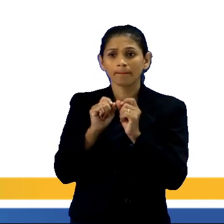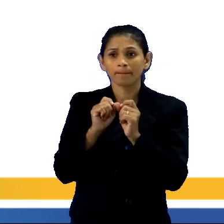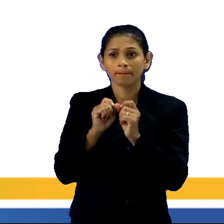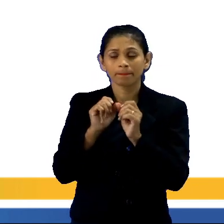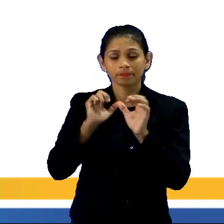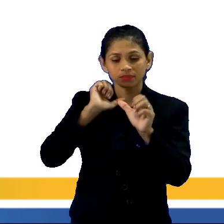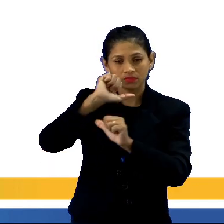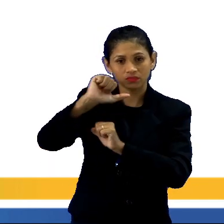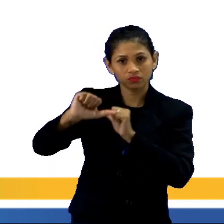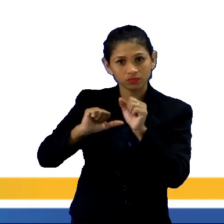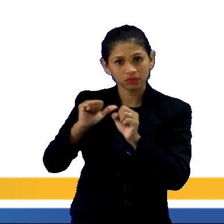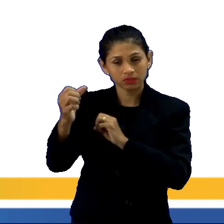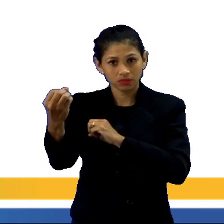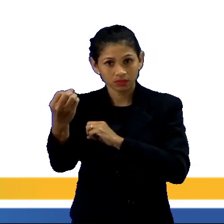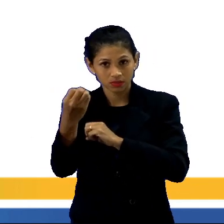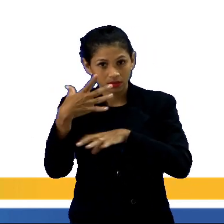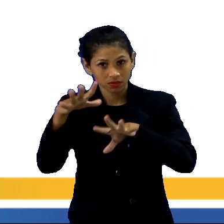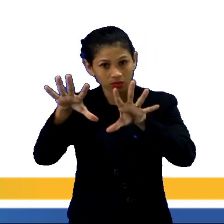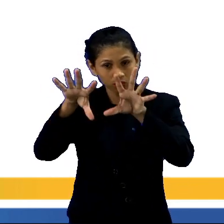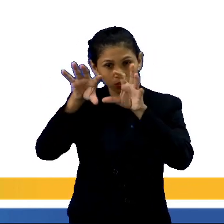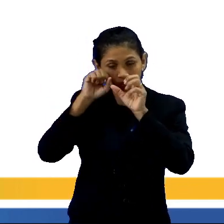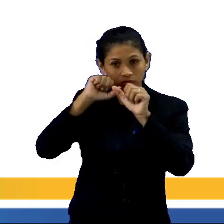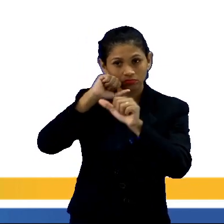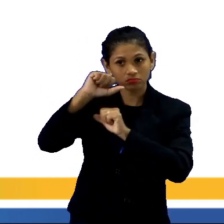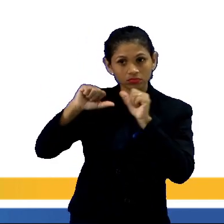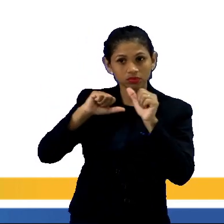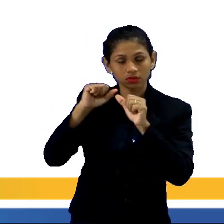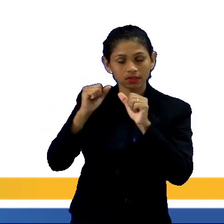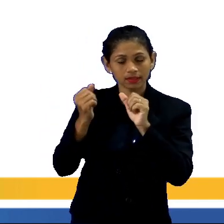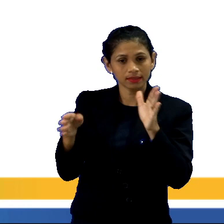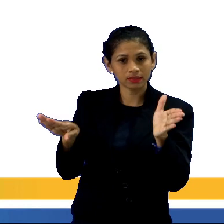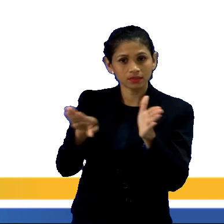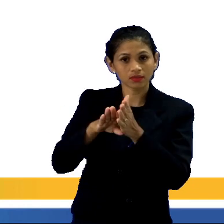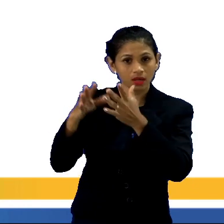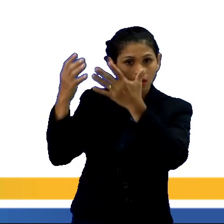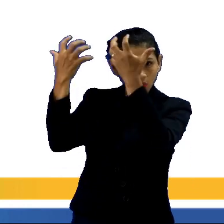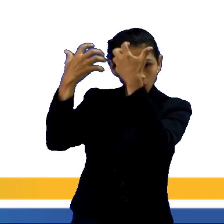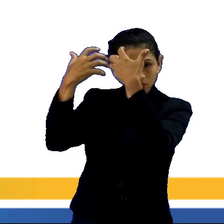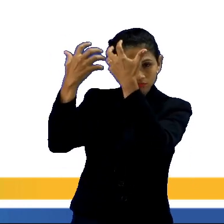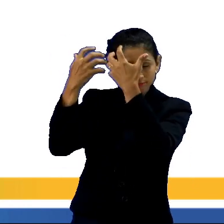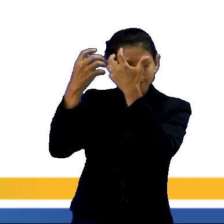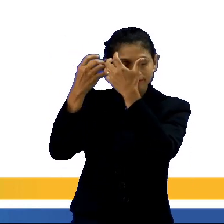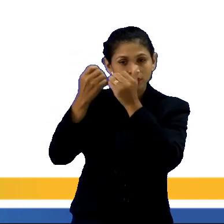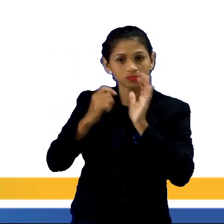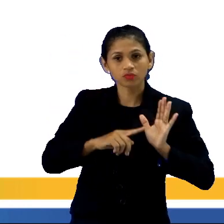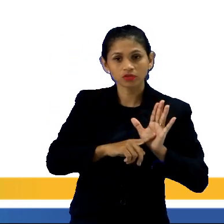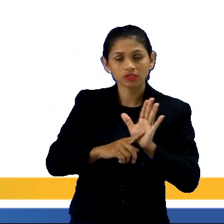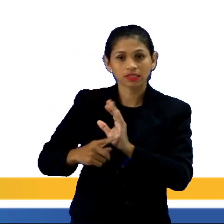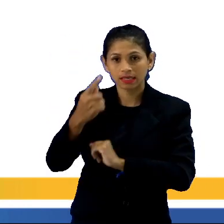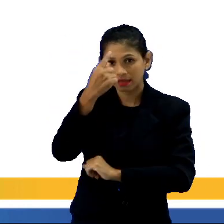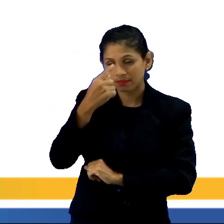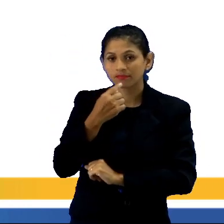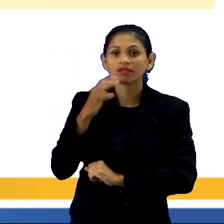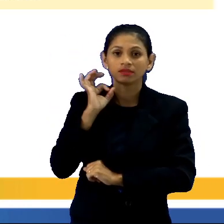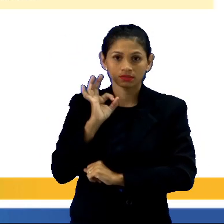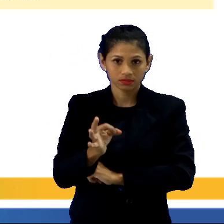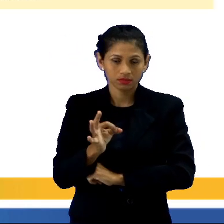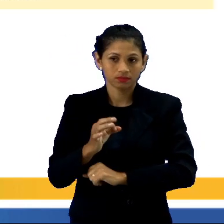que vão ser levadas pelo nervo óptico até chegar ao cérebro e aí vai fornecer a imagem correta dos